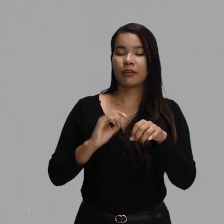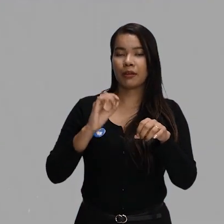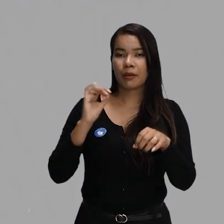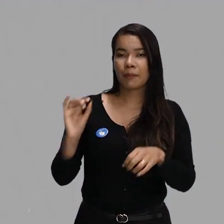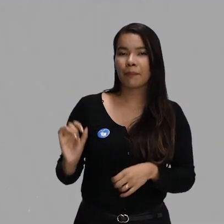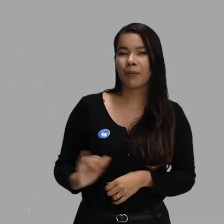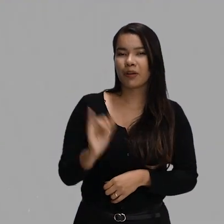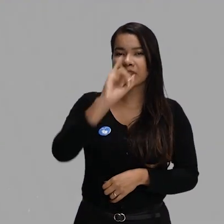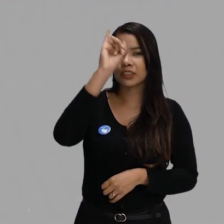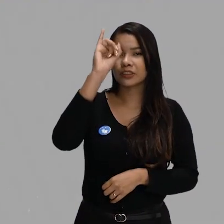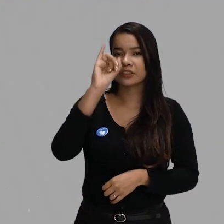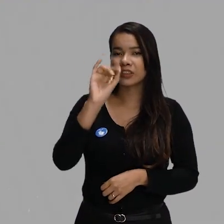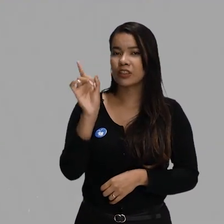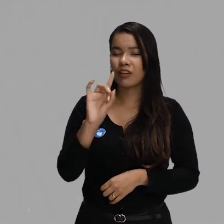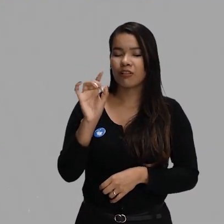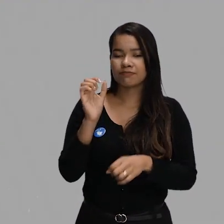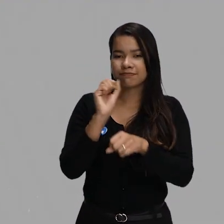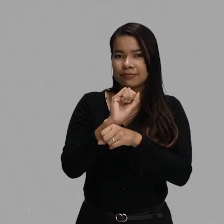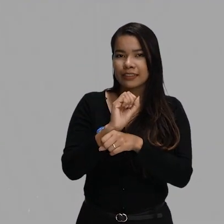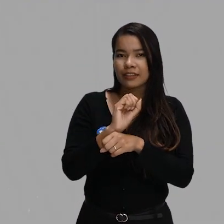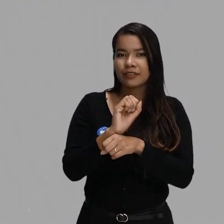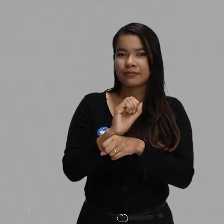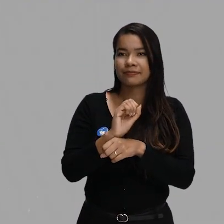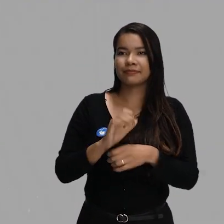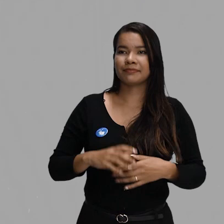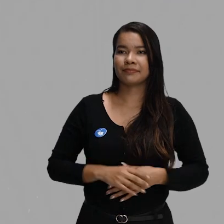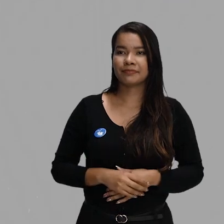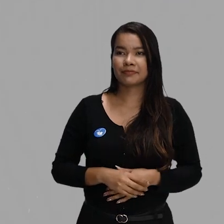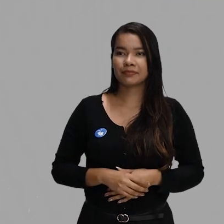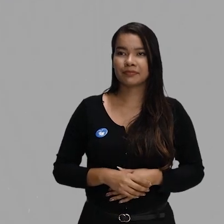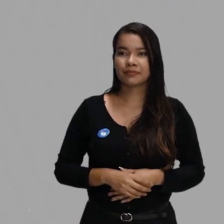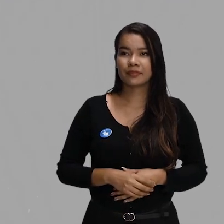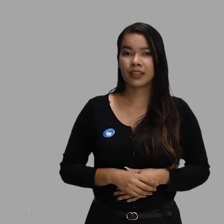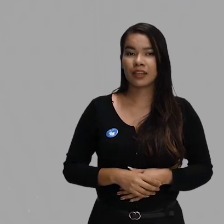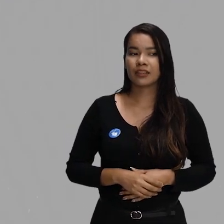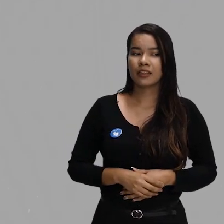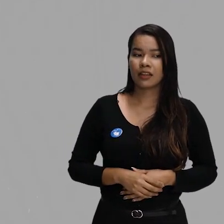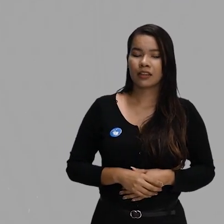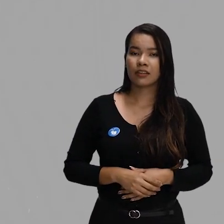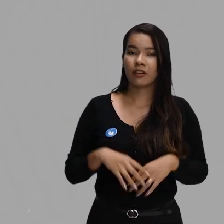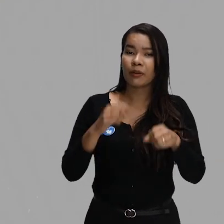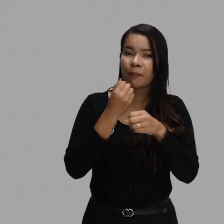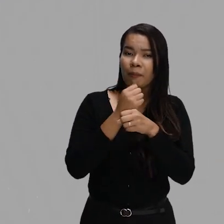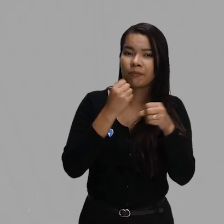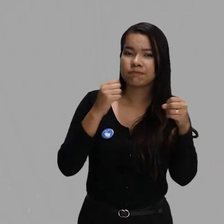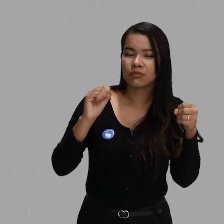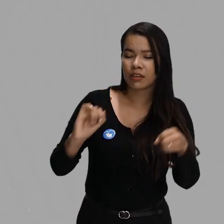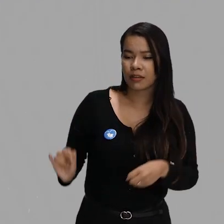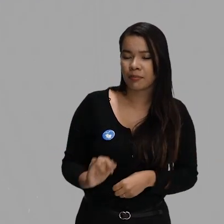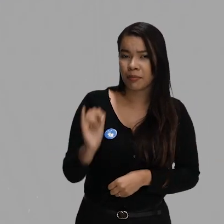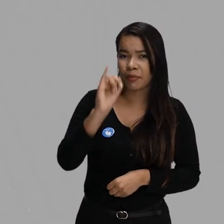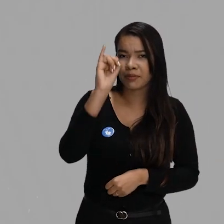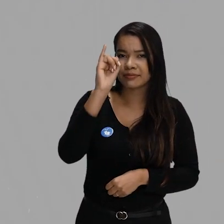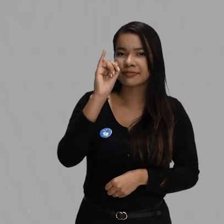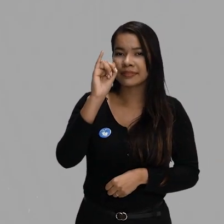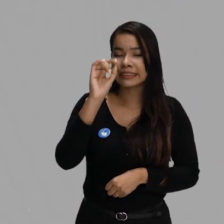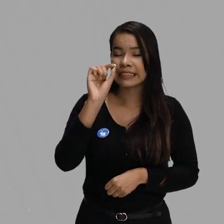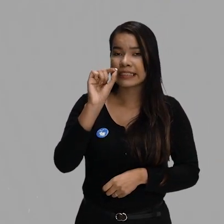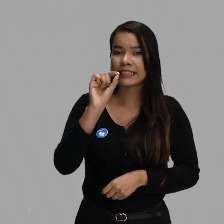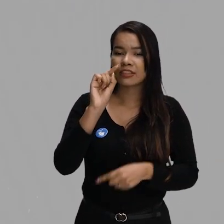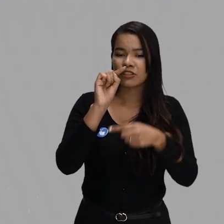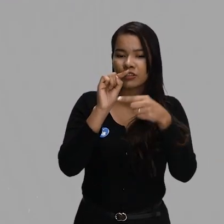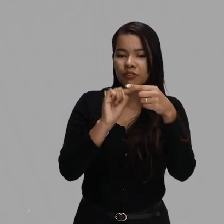aqui, nós precisamos aprofundar mais o assunto em outras aulas. Ele é tão rico que esse período se divide